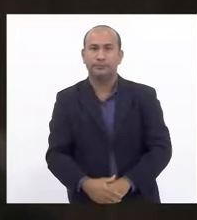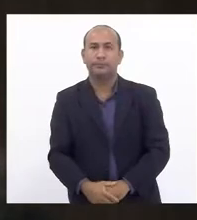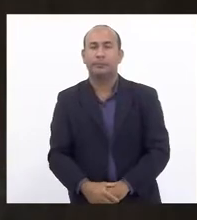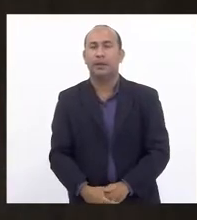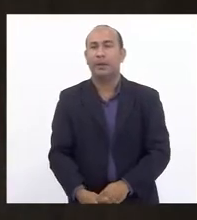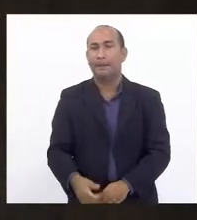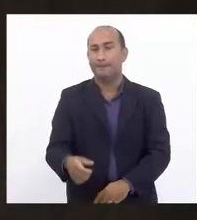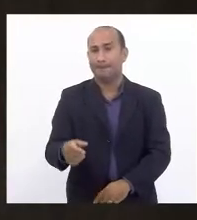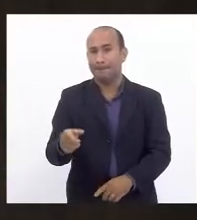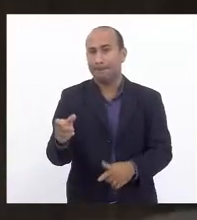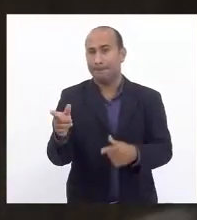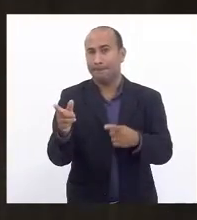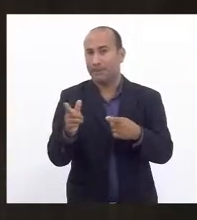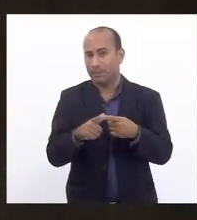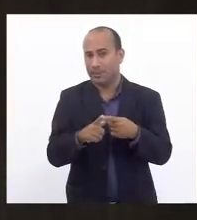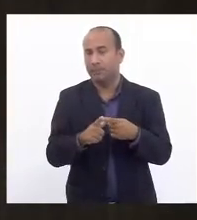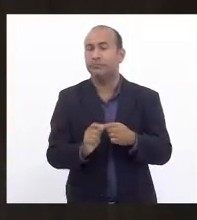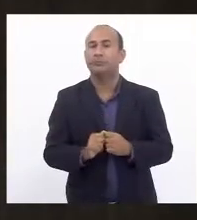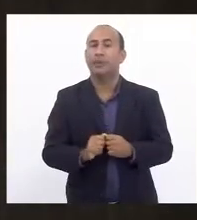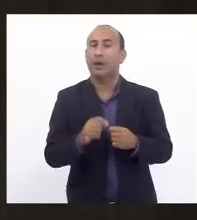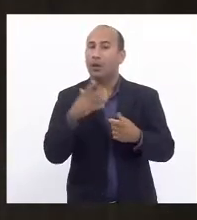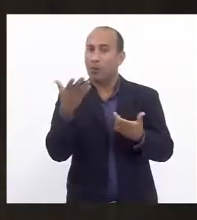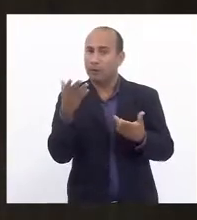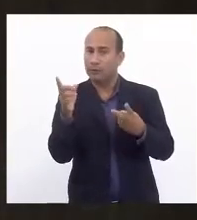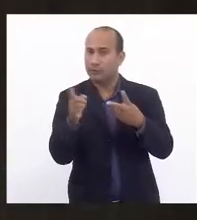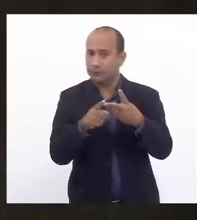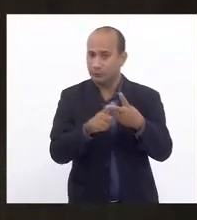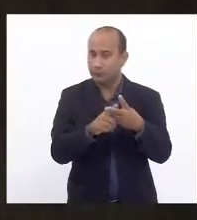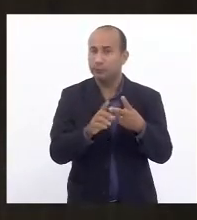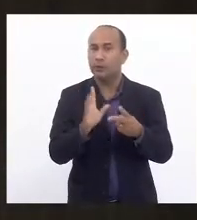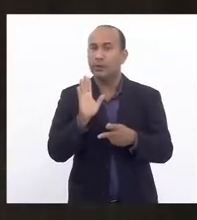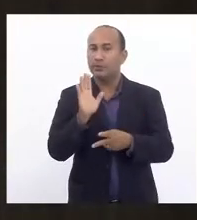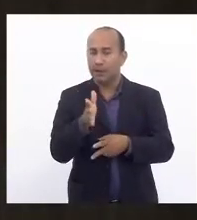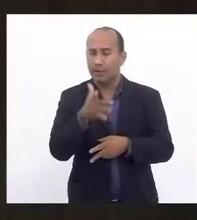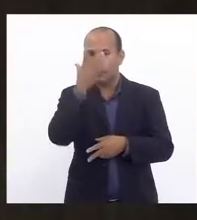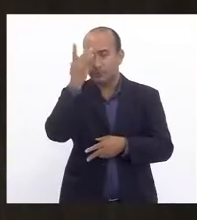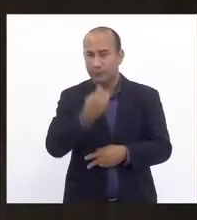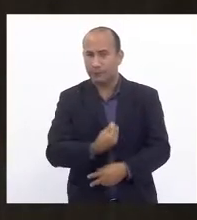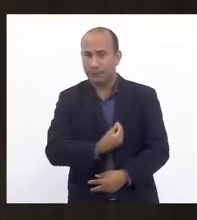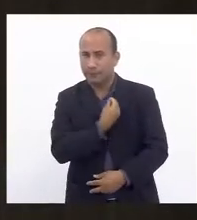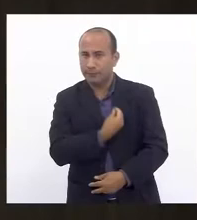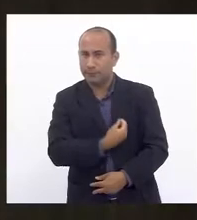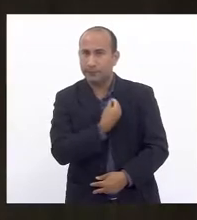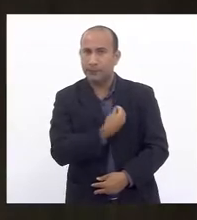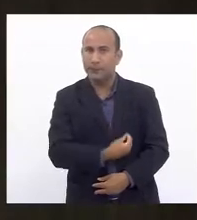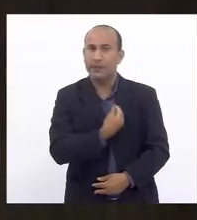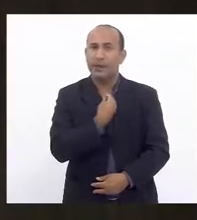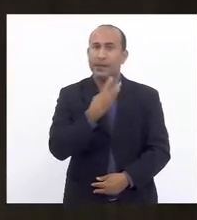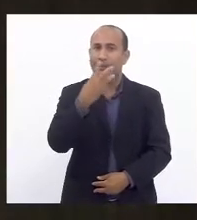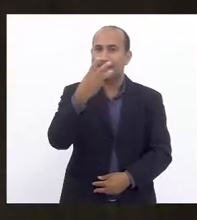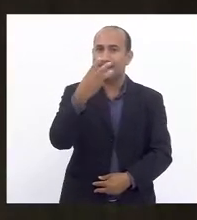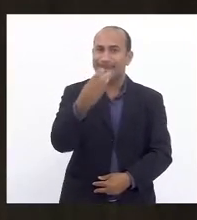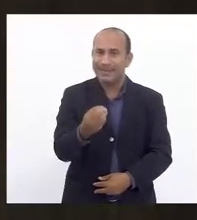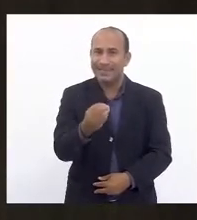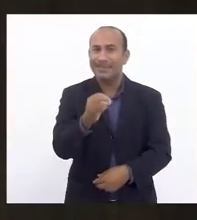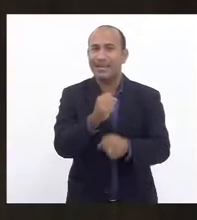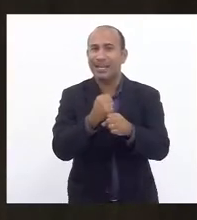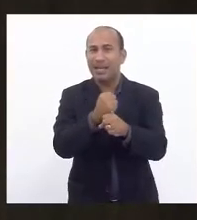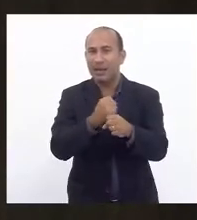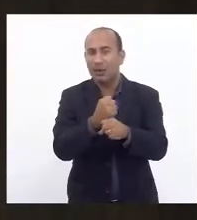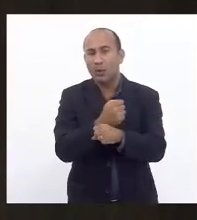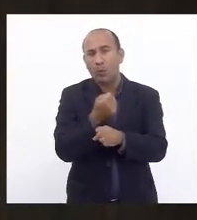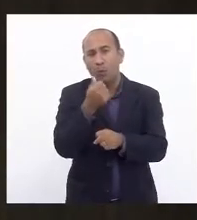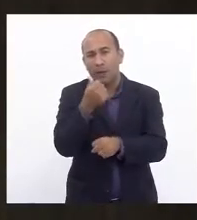primeiro registro. O segundo, aqueles que já estão com 30 anos ou quase 30